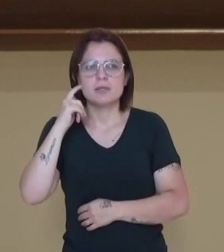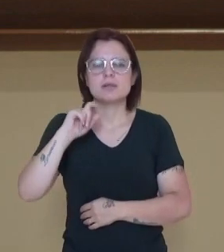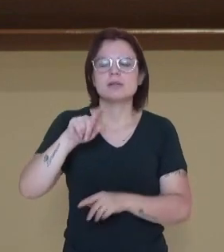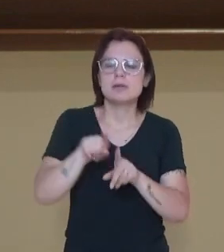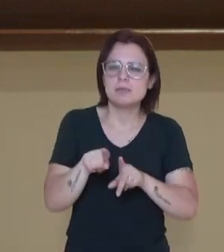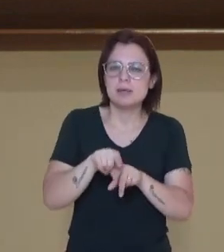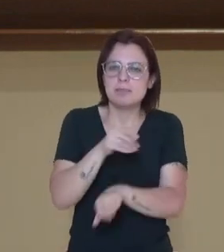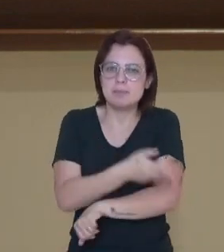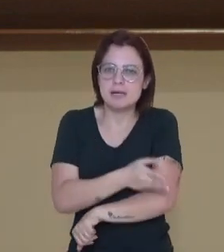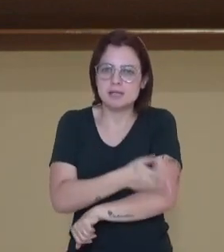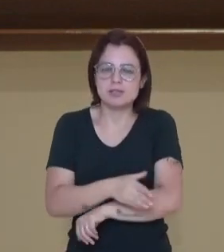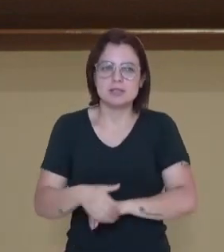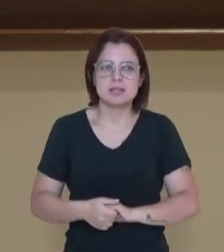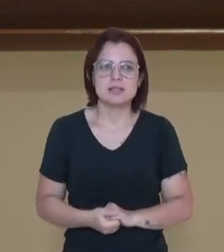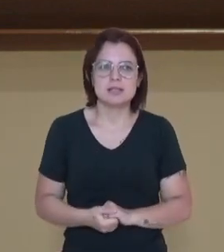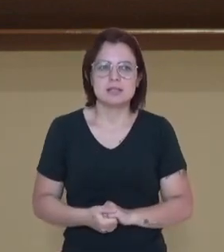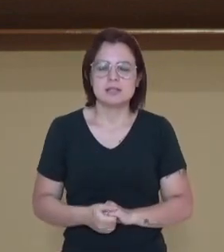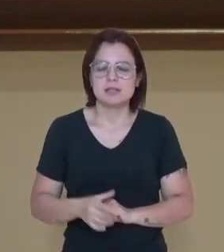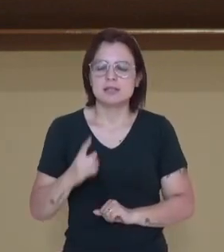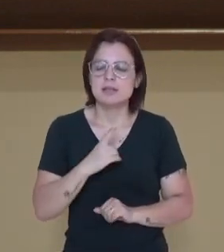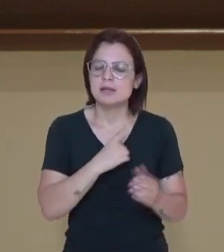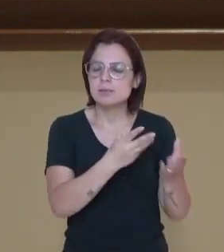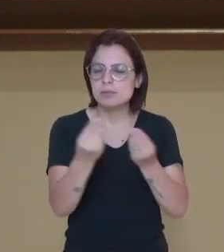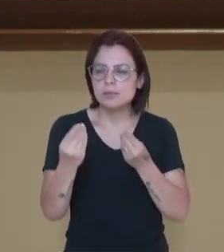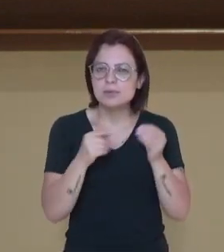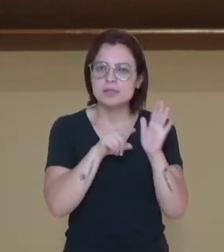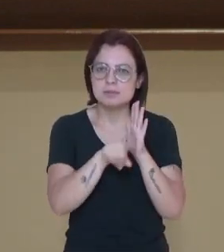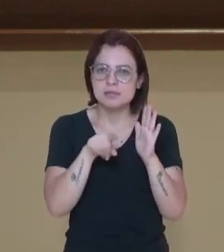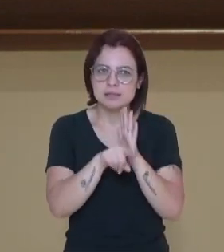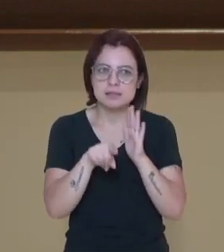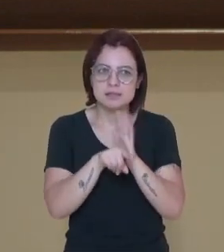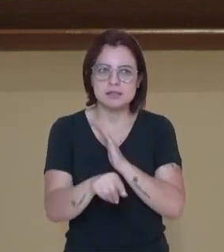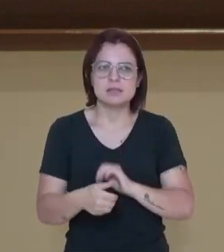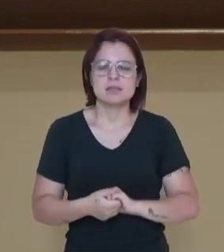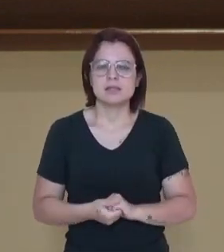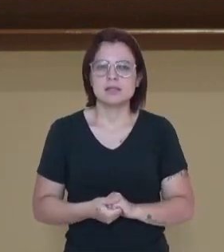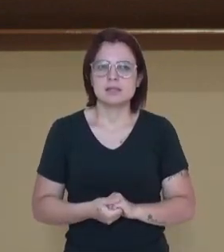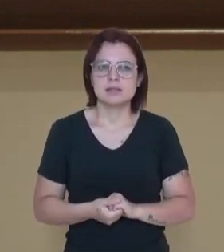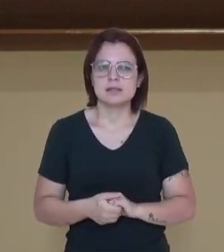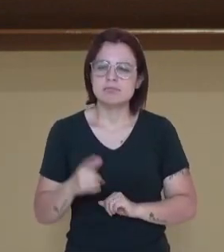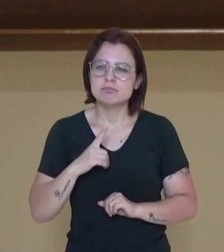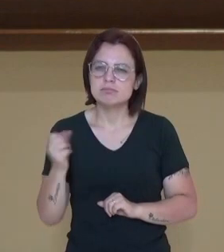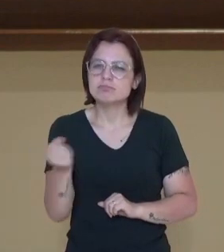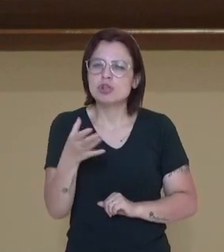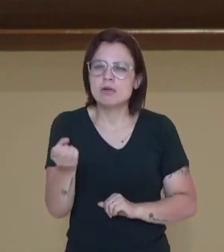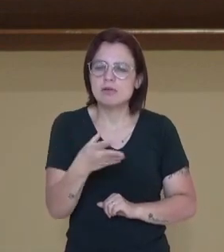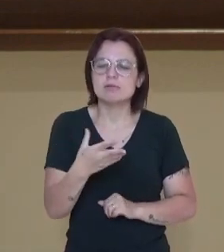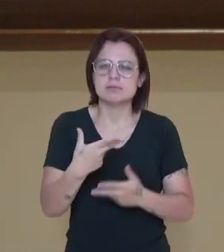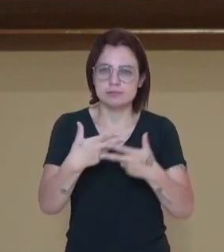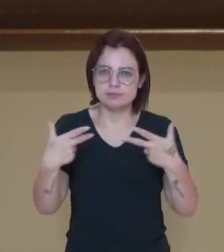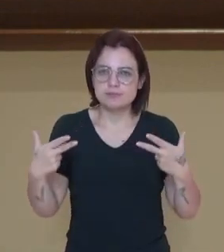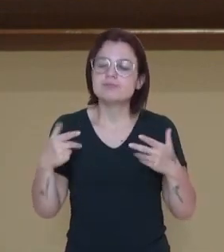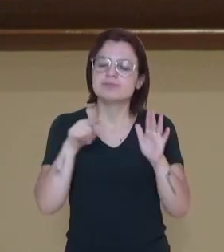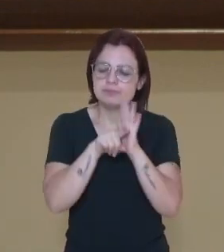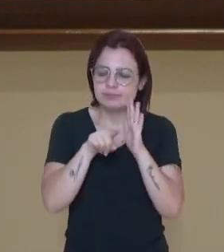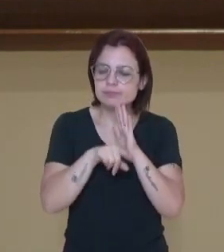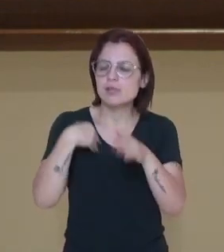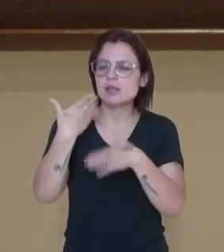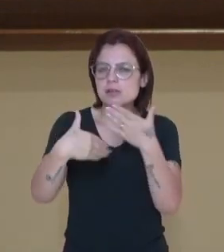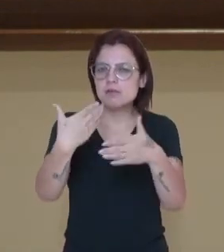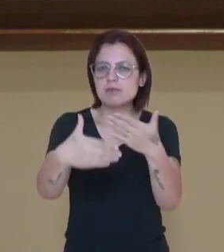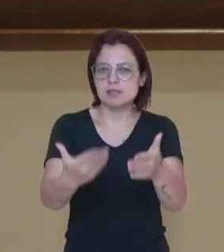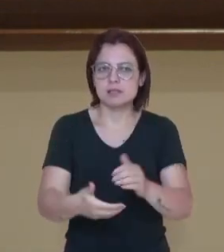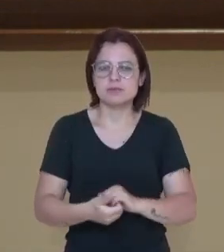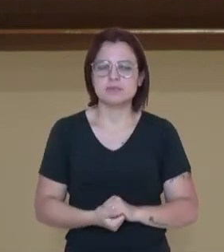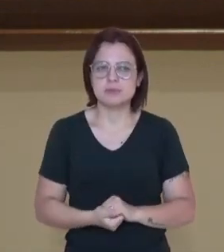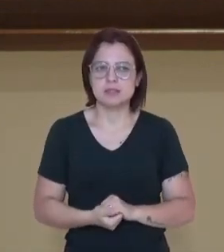prática. Pesquisas sobre notas musicais, arranjos musicais foram desenvolvidas